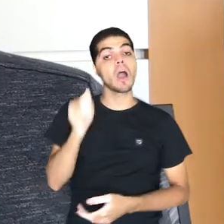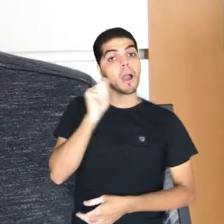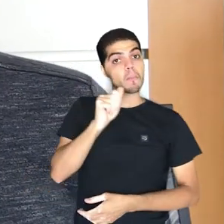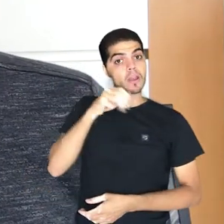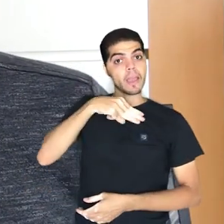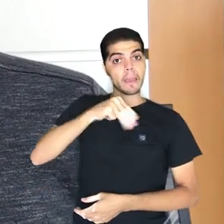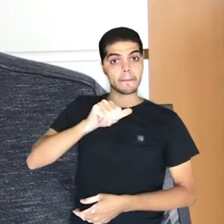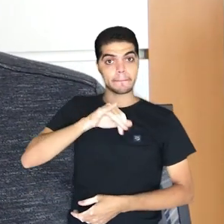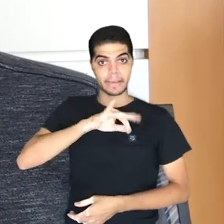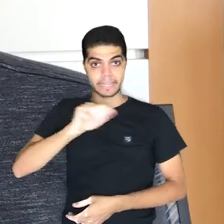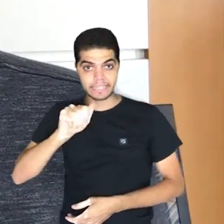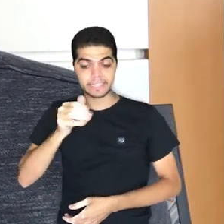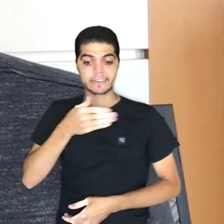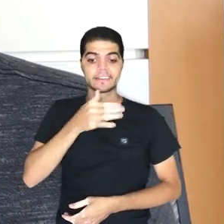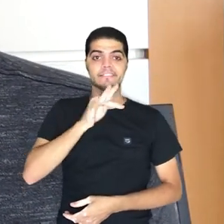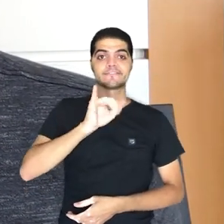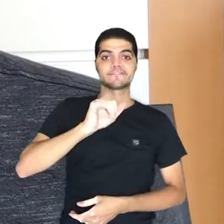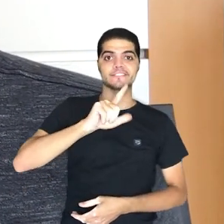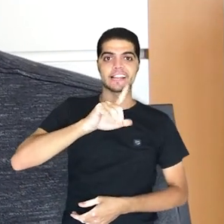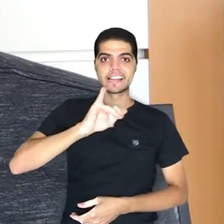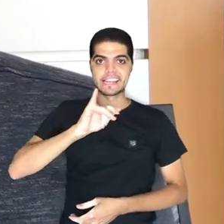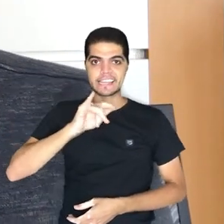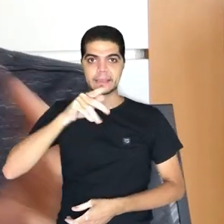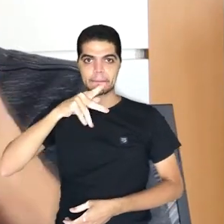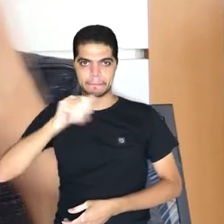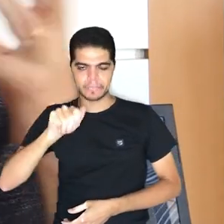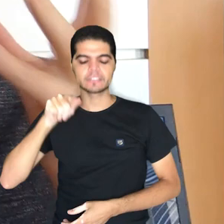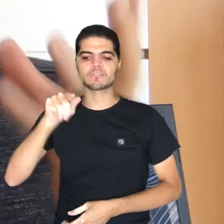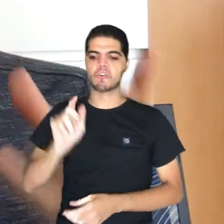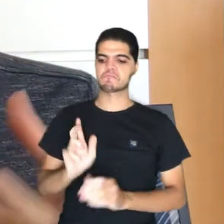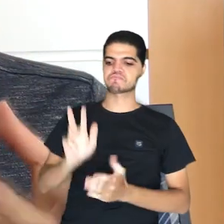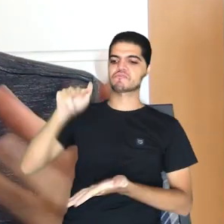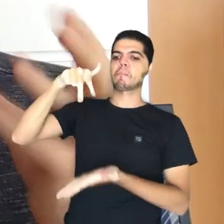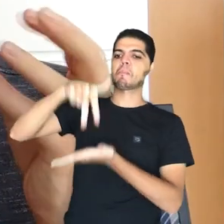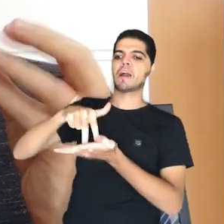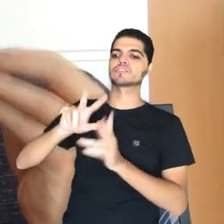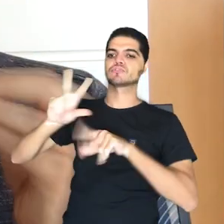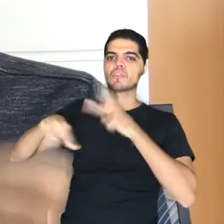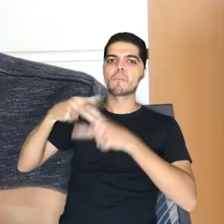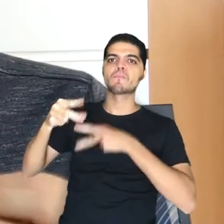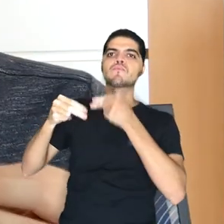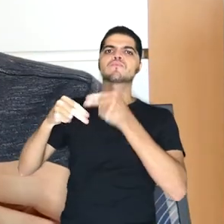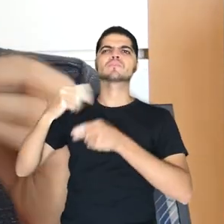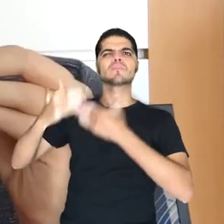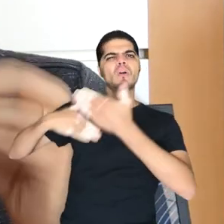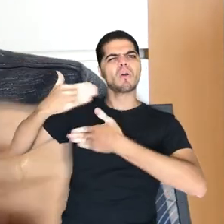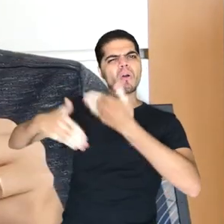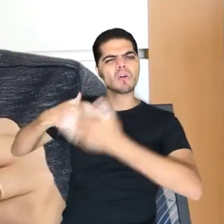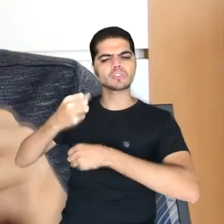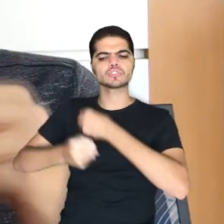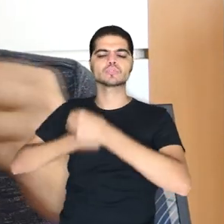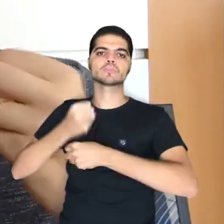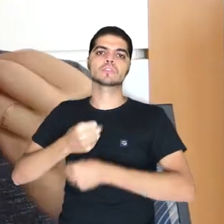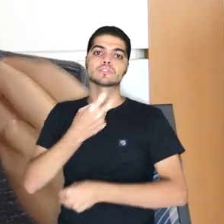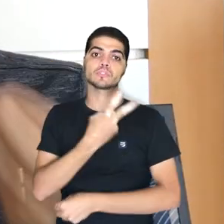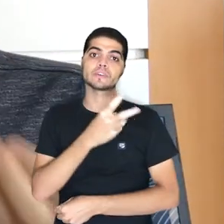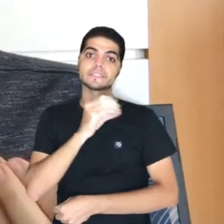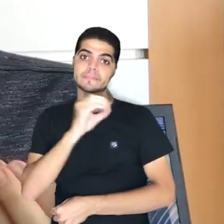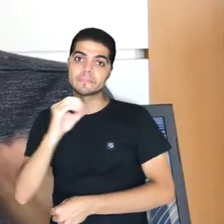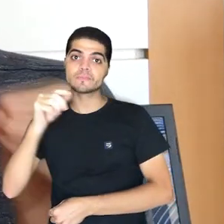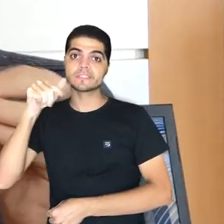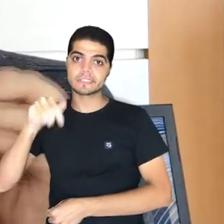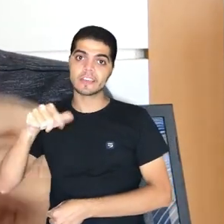Maria Filipa de Oliveira, ela só se tornou parte dos homenageados desse panteão da independência em 2007. E se trata de uma